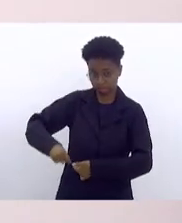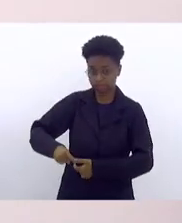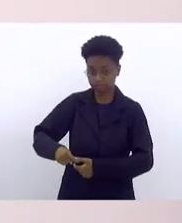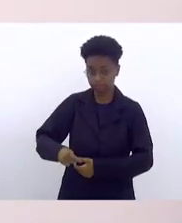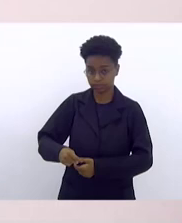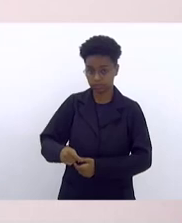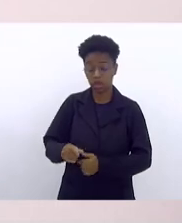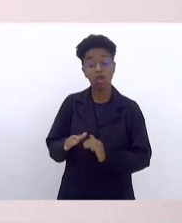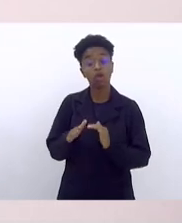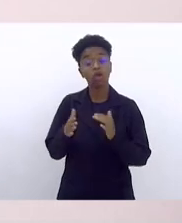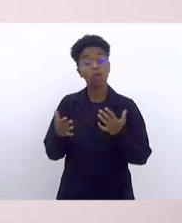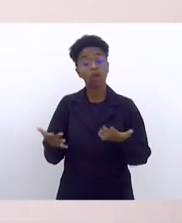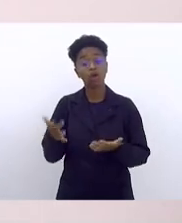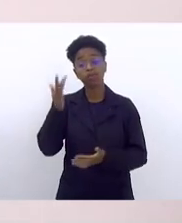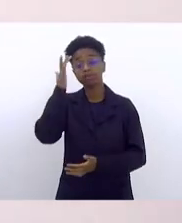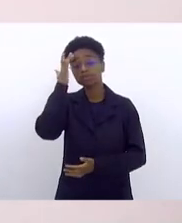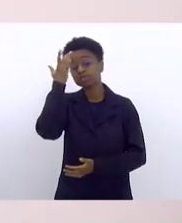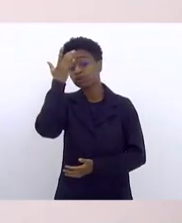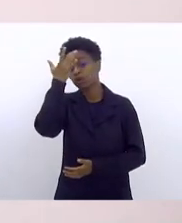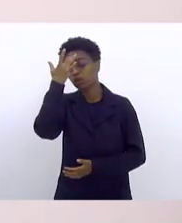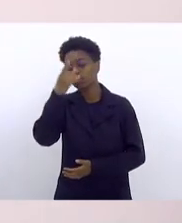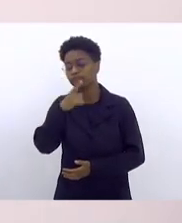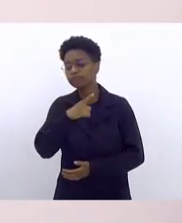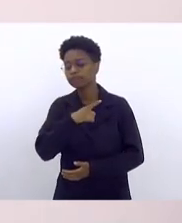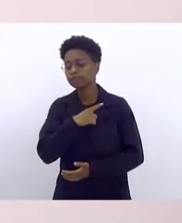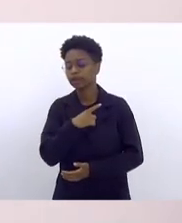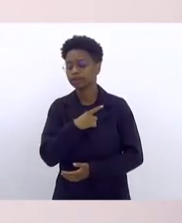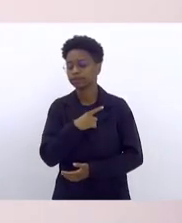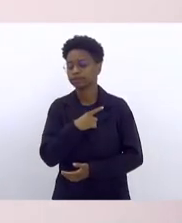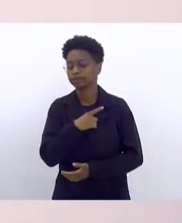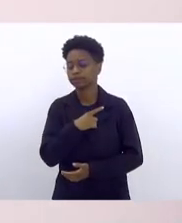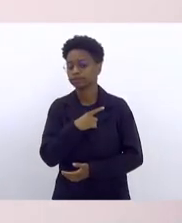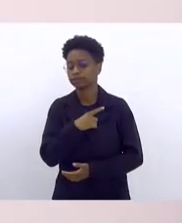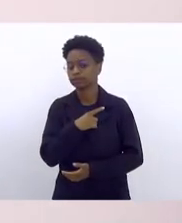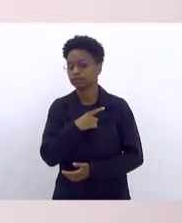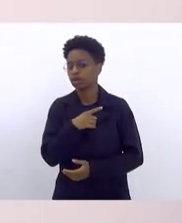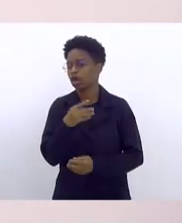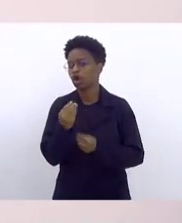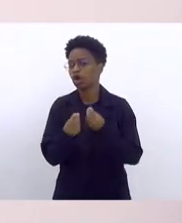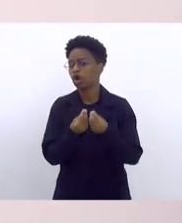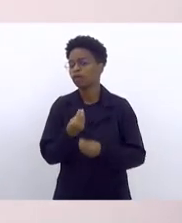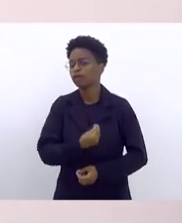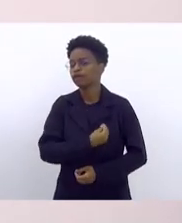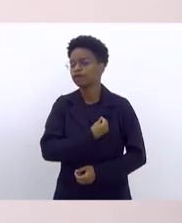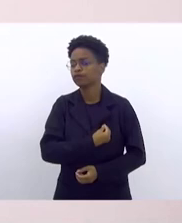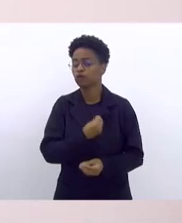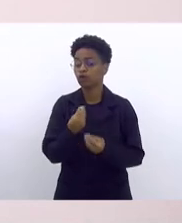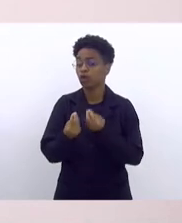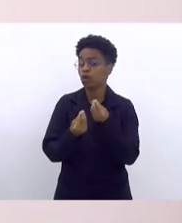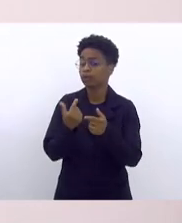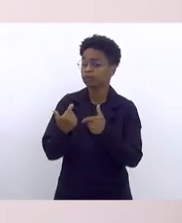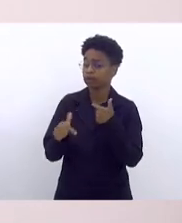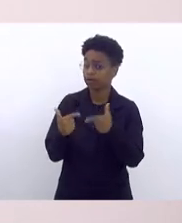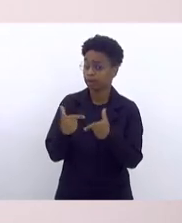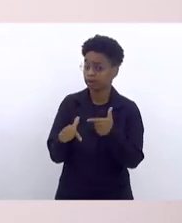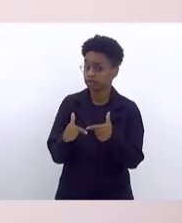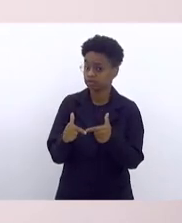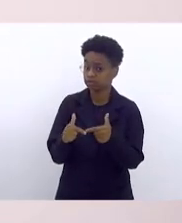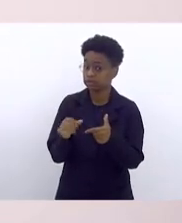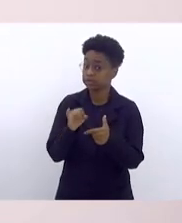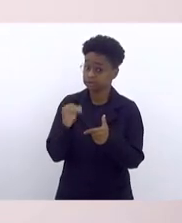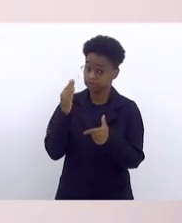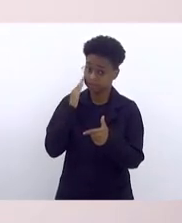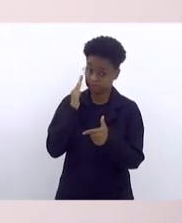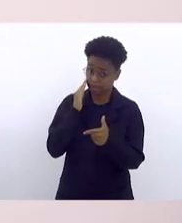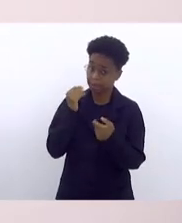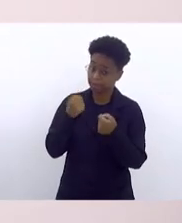qual saúde mental você vai ter para viver e para trabalhar se você sabe que as contas estão